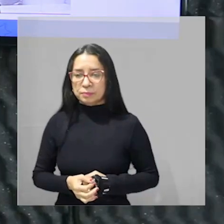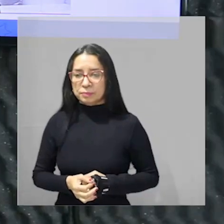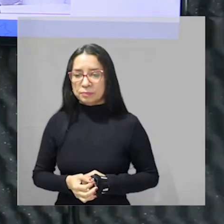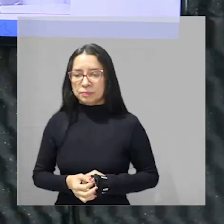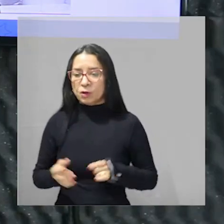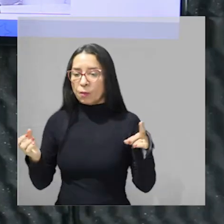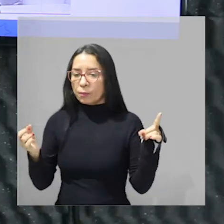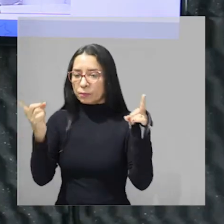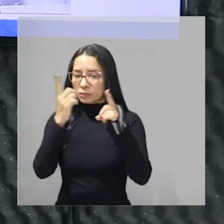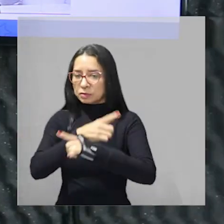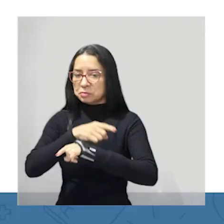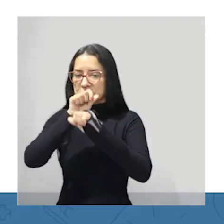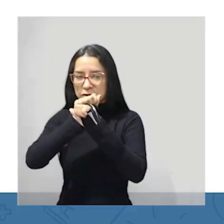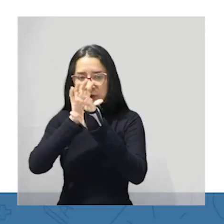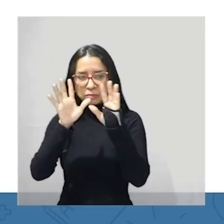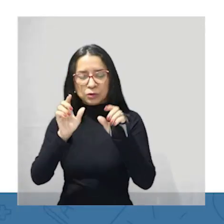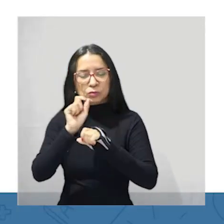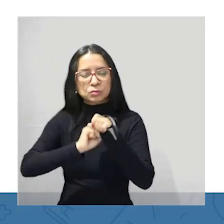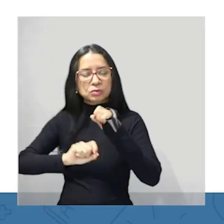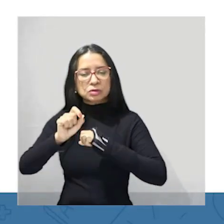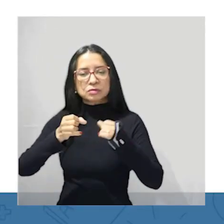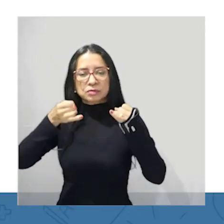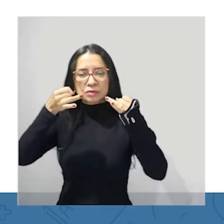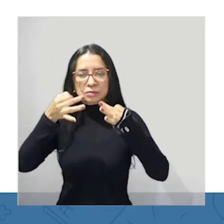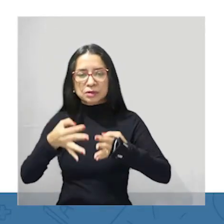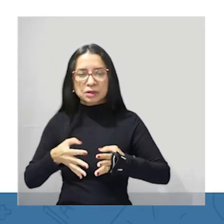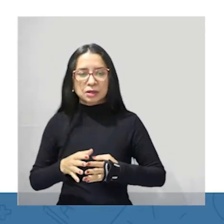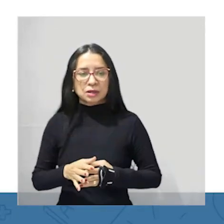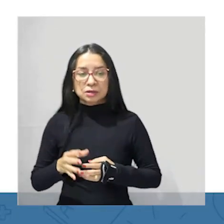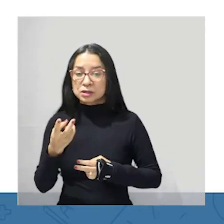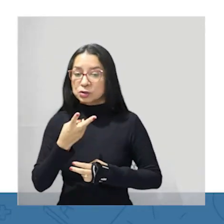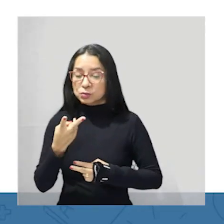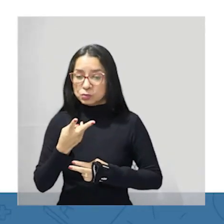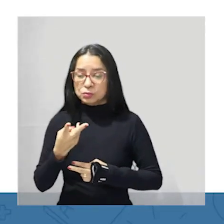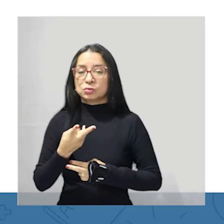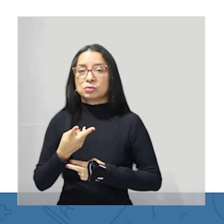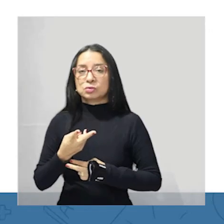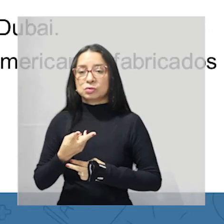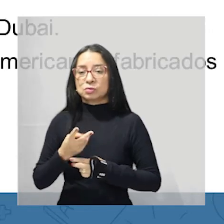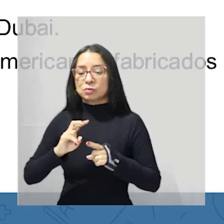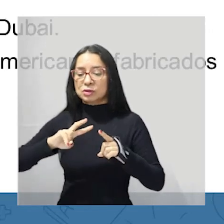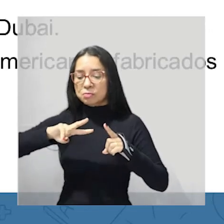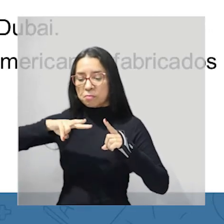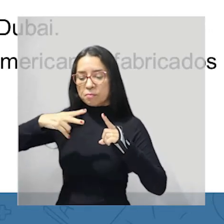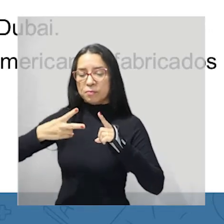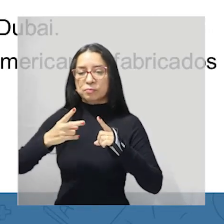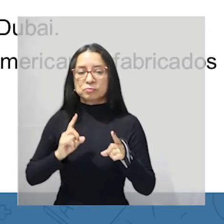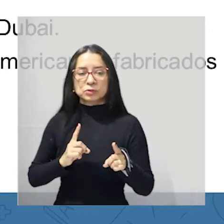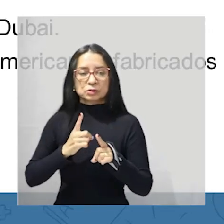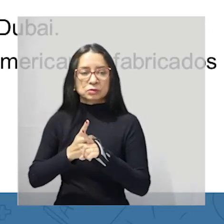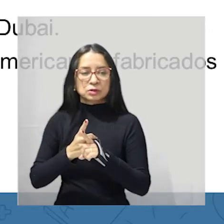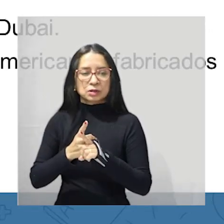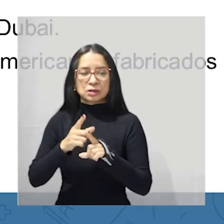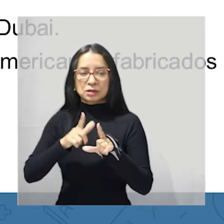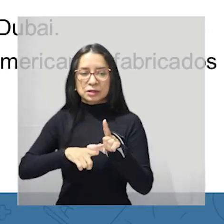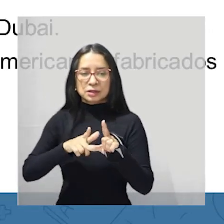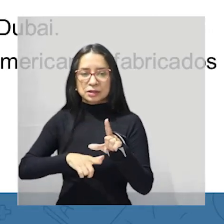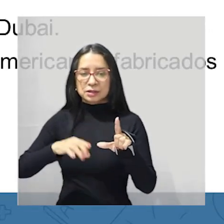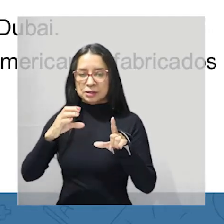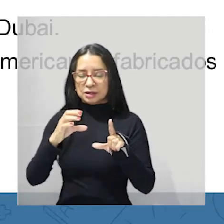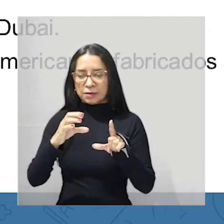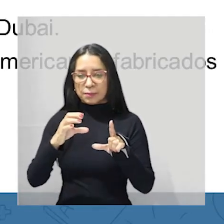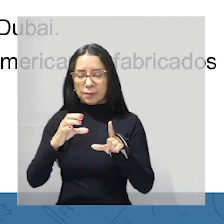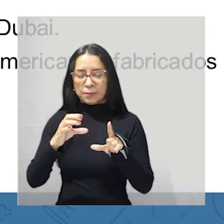muito claramente, né? Então o que vai explicar, galera, tá? Essas duas perspectivas em contato. Será que é a diluição das